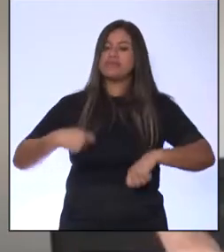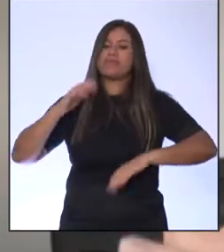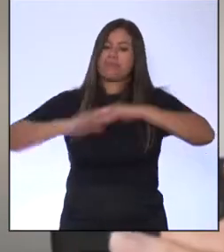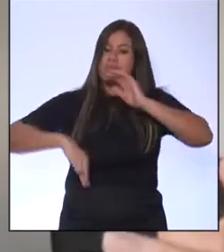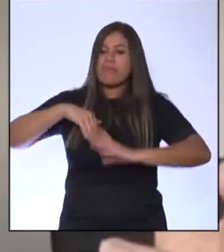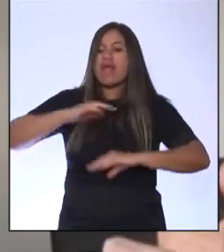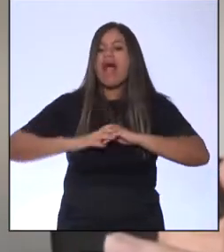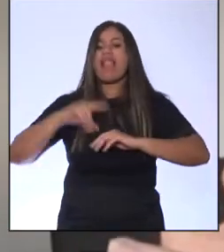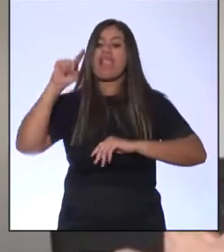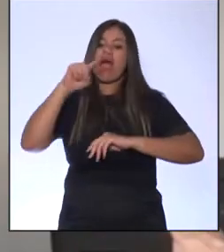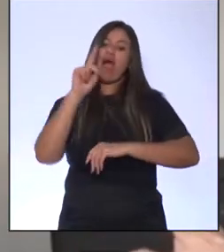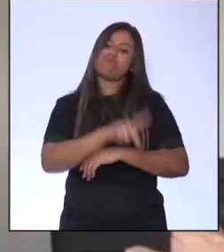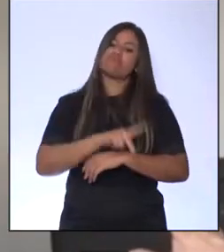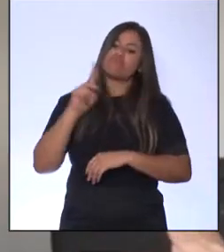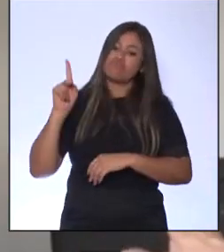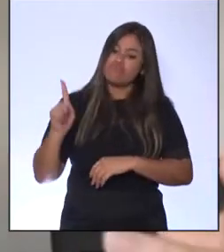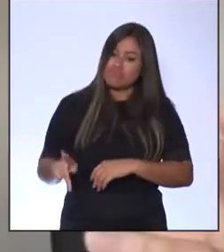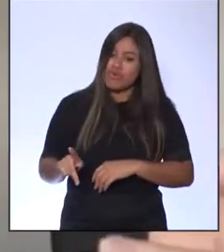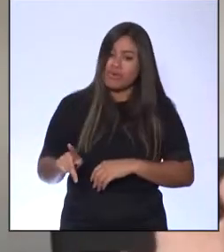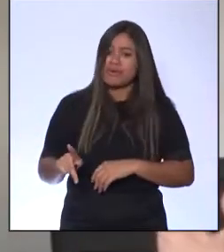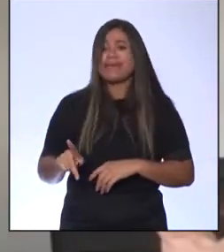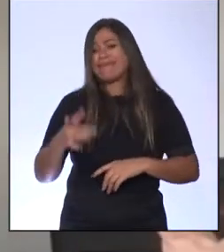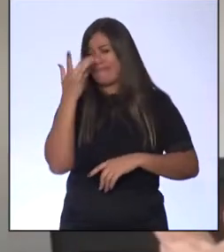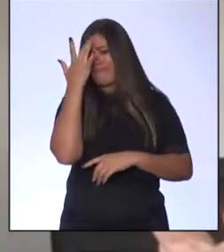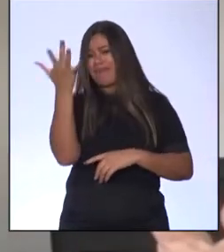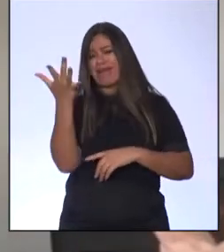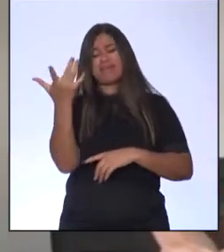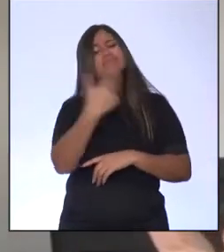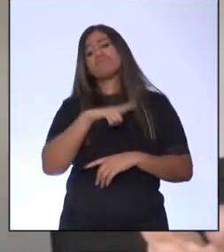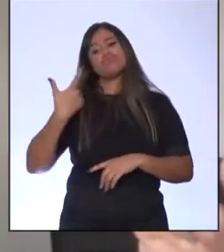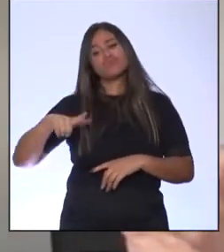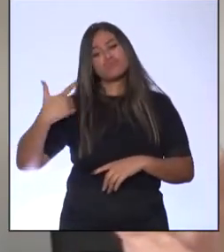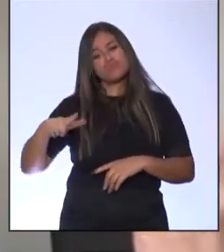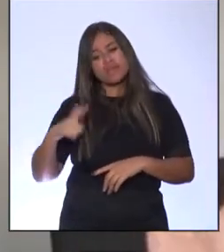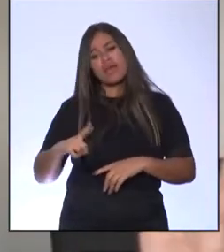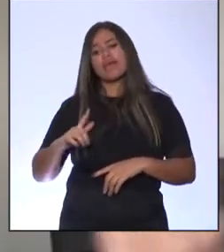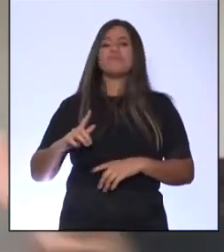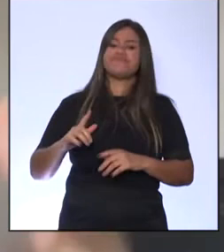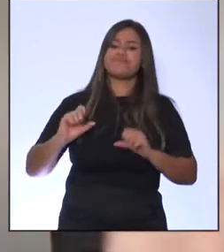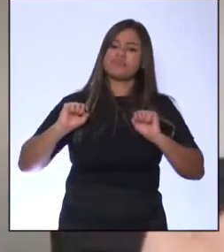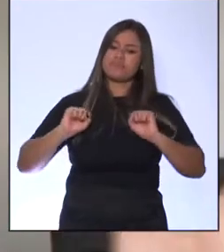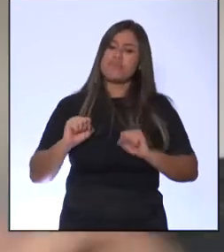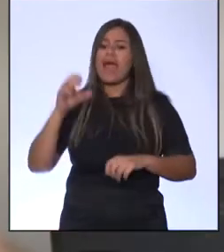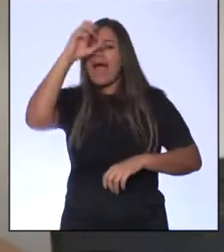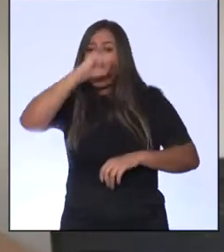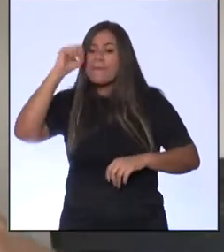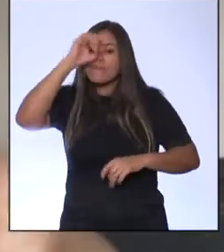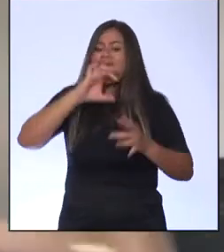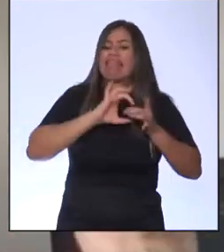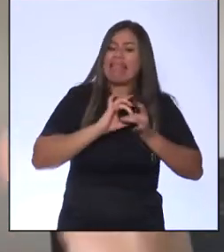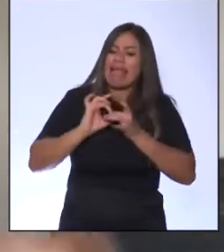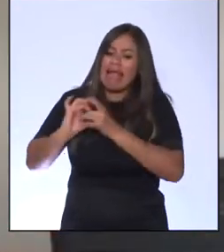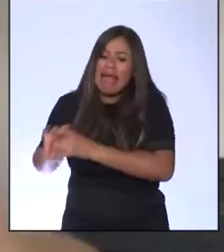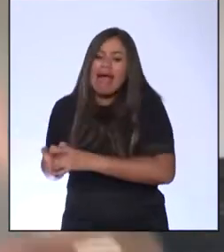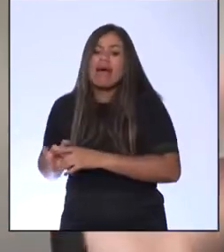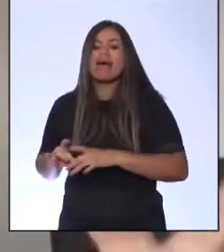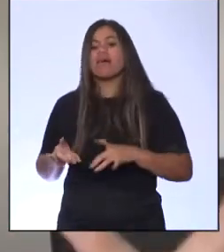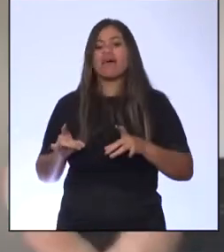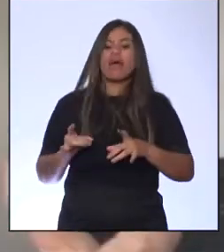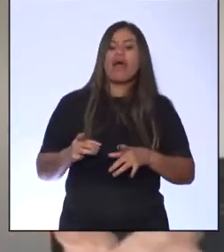é difícil na prática, Mozart, a gente fala, né? Aprendizagem contextualizada,